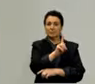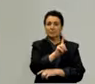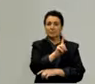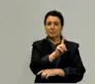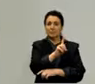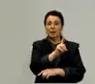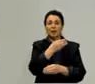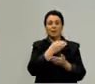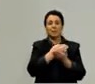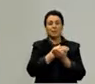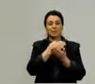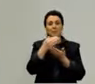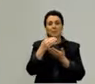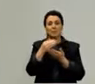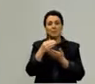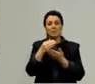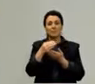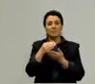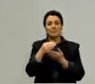ela vai passar a ser